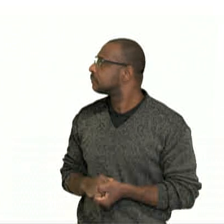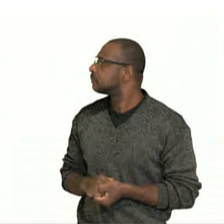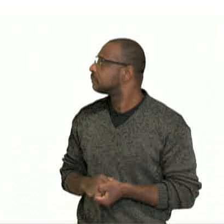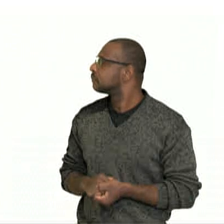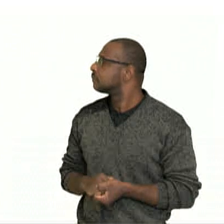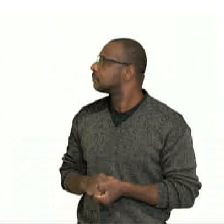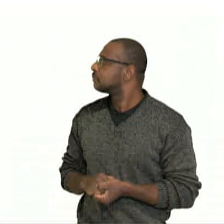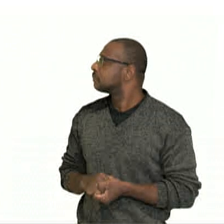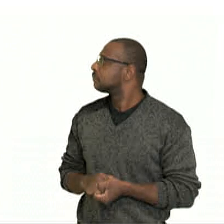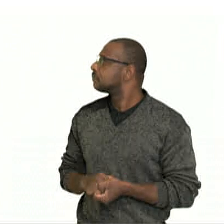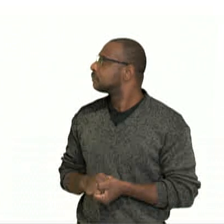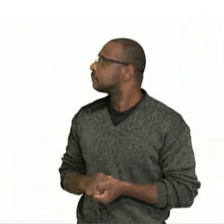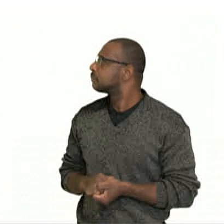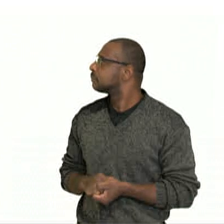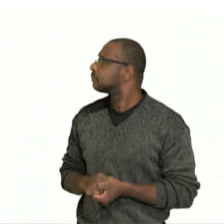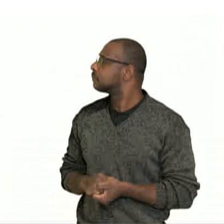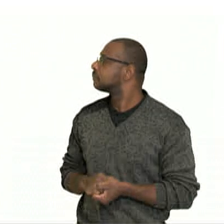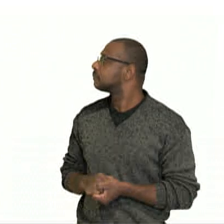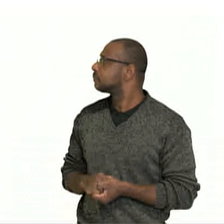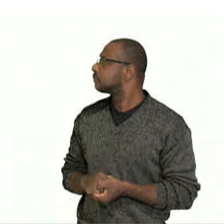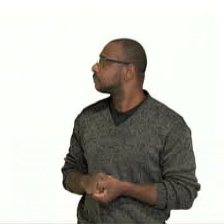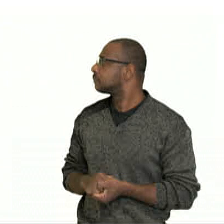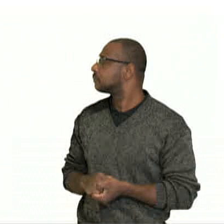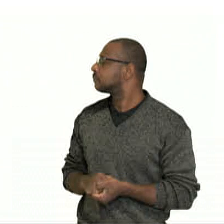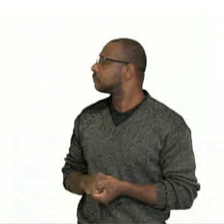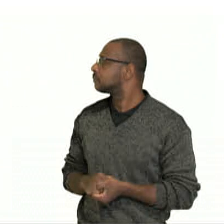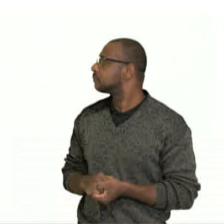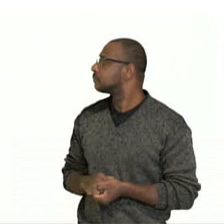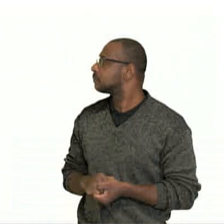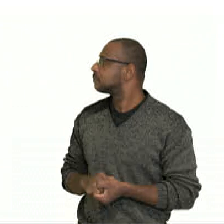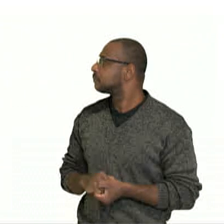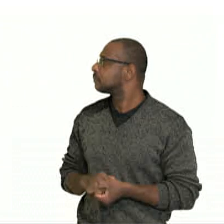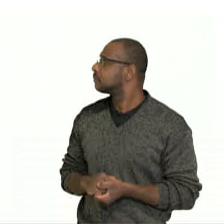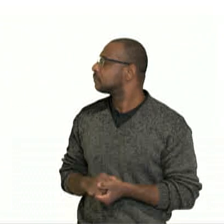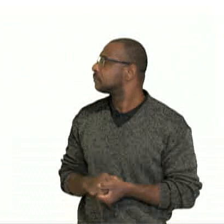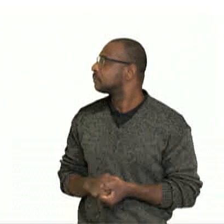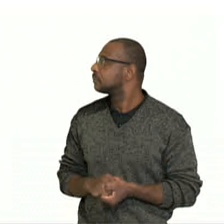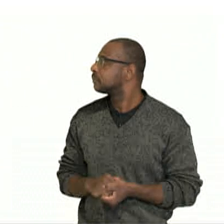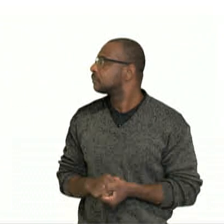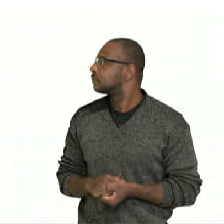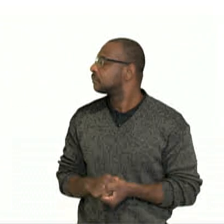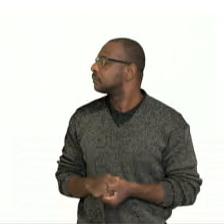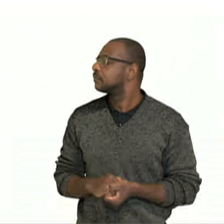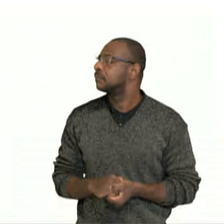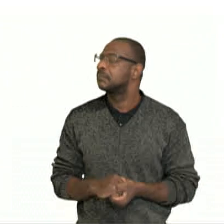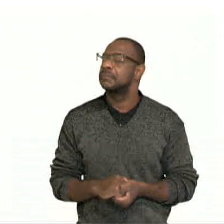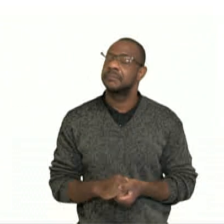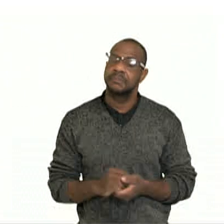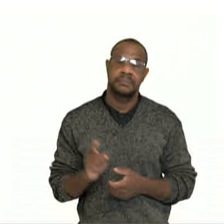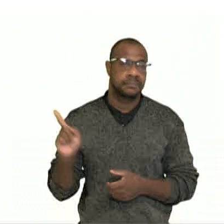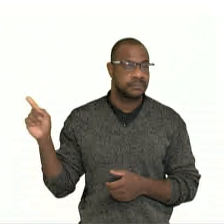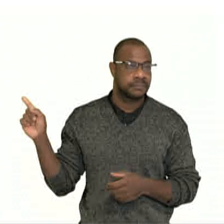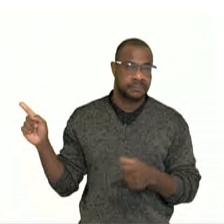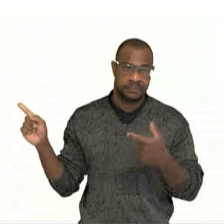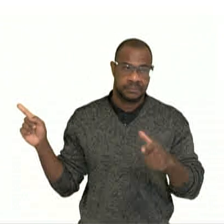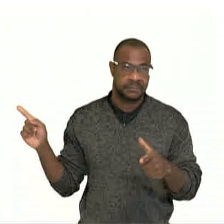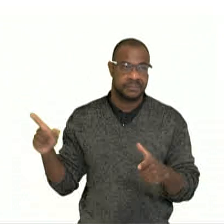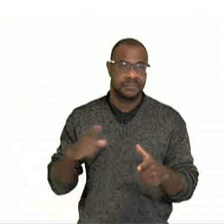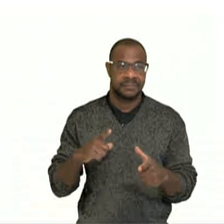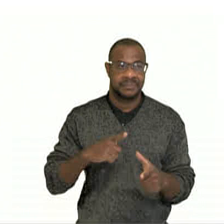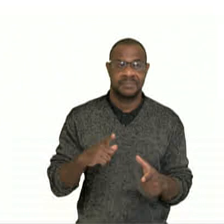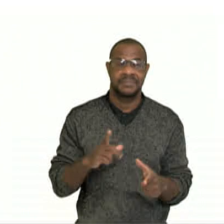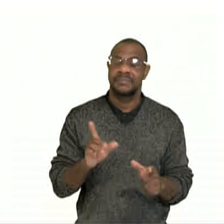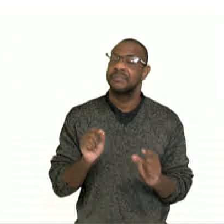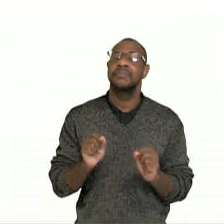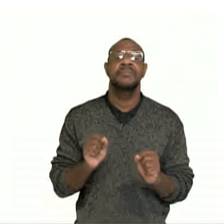ceremony, they are going to a restaurant to have a meal and huge party with all friends. Então aqui novamente,